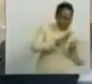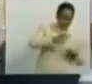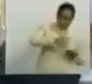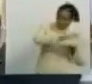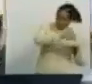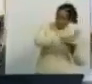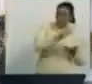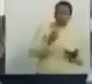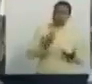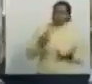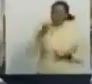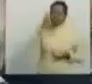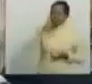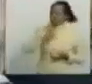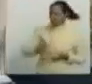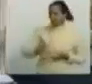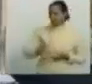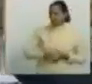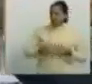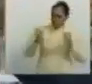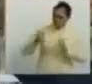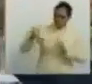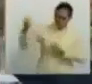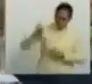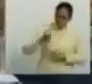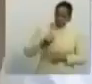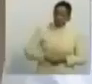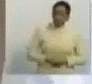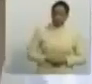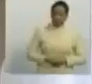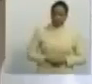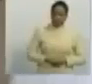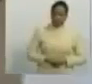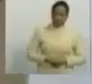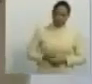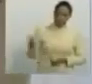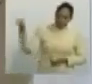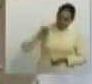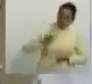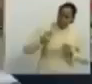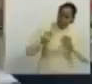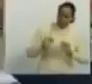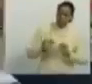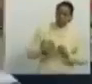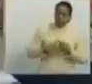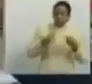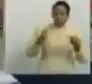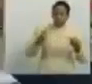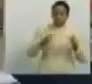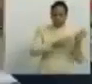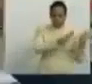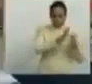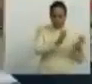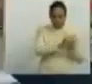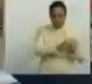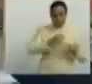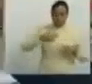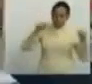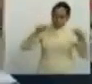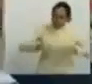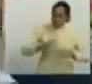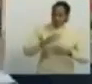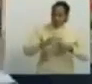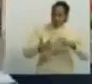Da minha vida ninguém vai tirar Jesus, não. Pode me matar. Moro em Cachoeira Paulista.